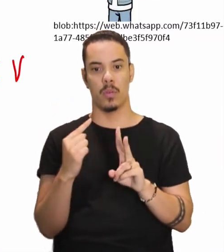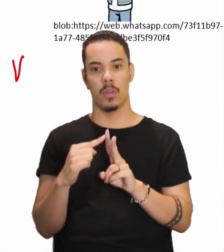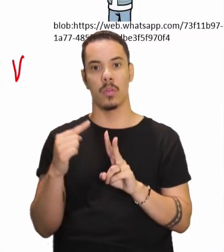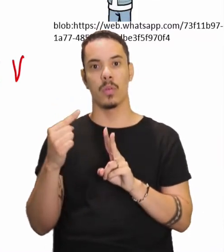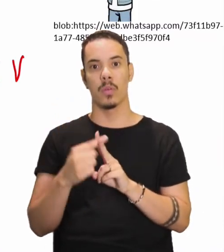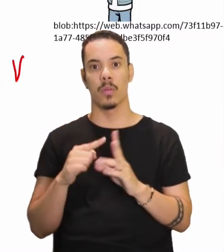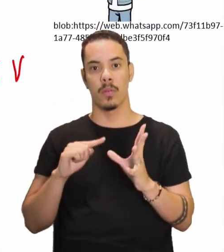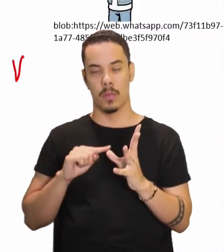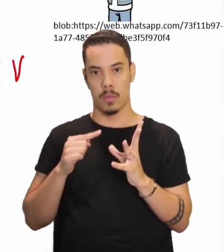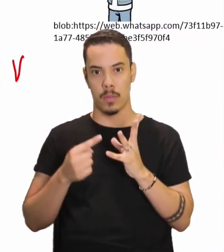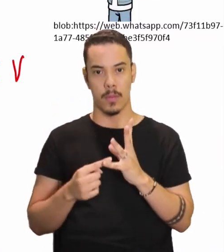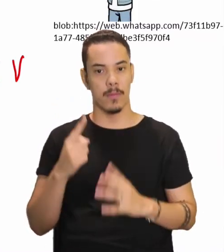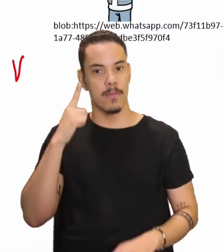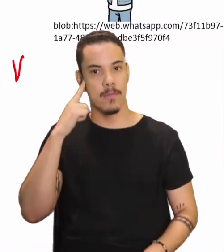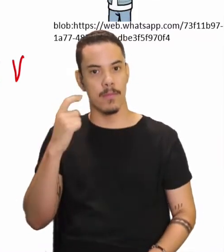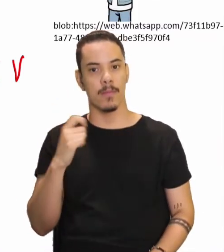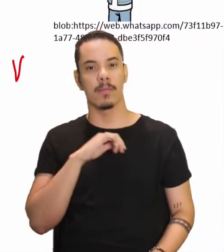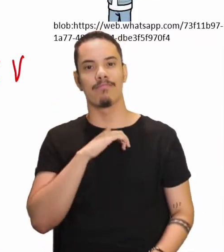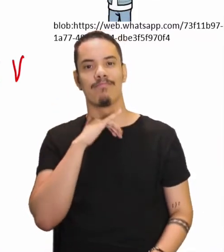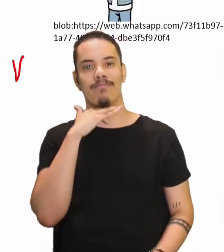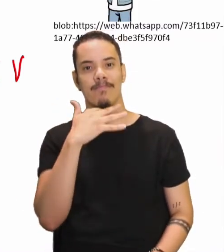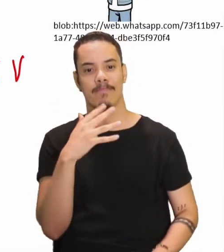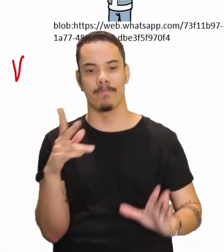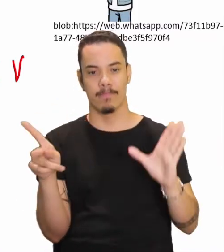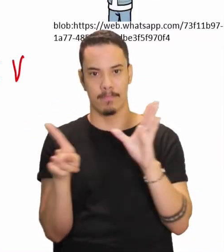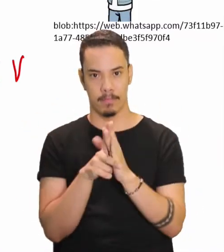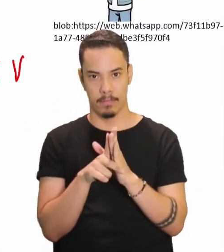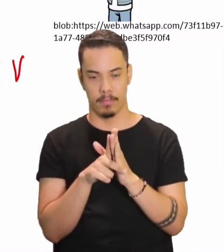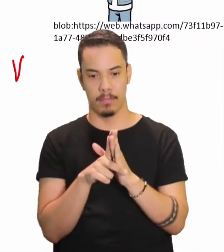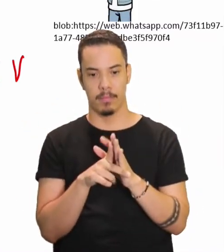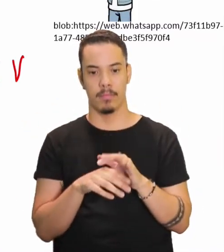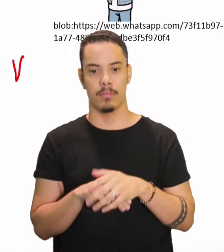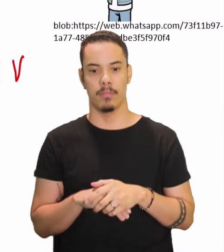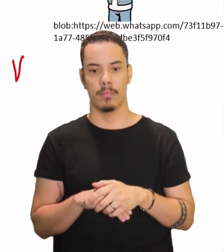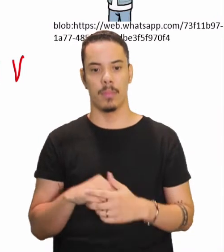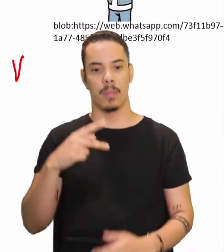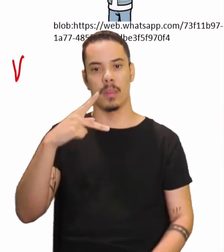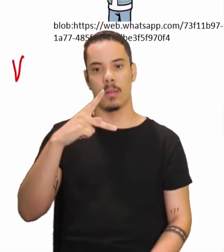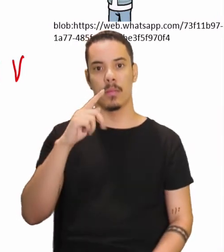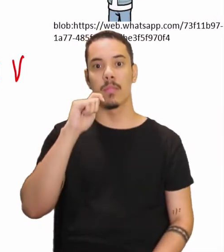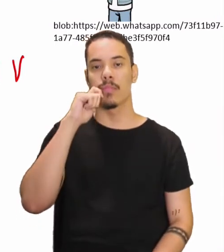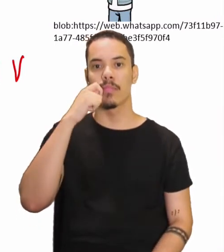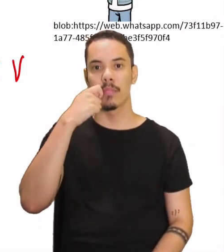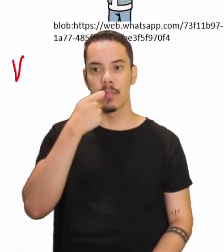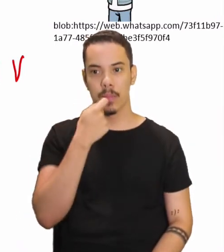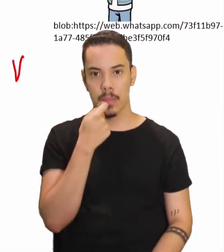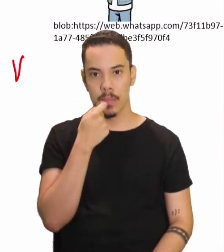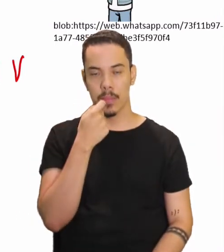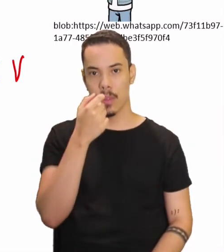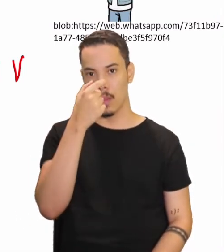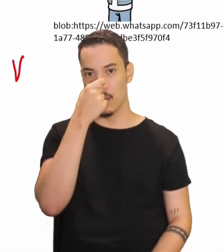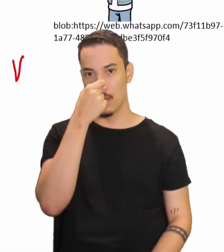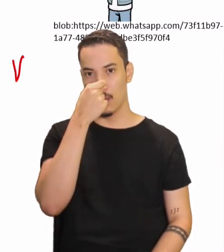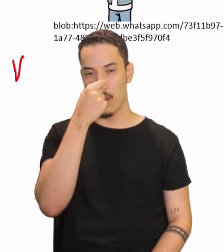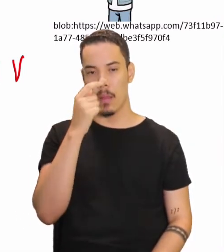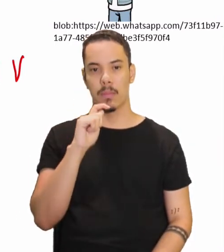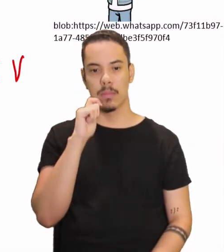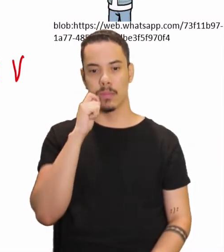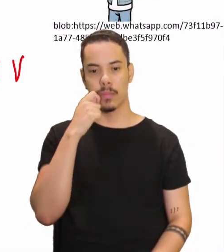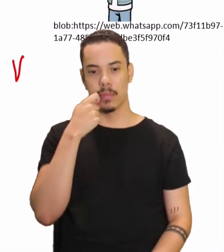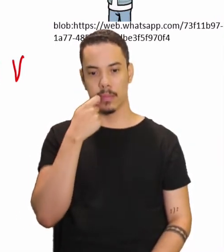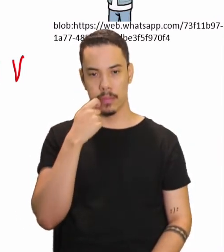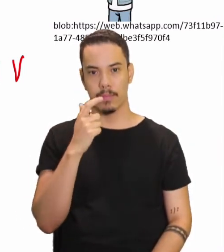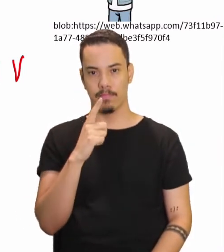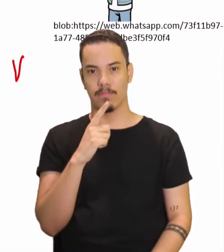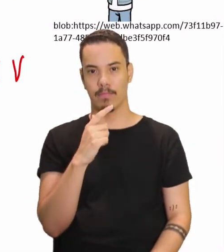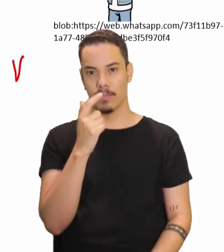o som ele sai nasal. Olha, pão. Pode falar e colocar o dedo no nariz aí. Pão. Veja